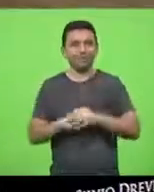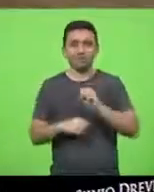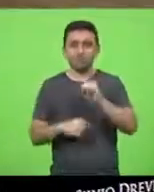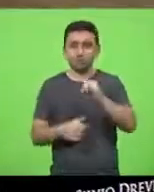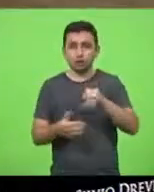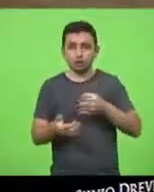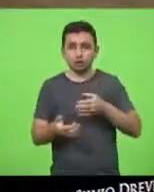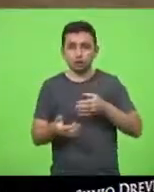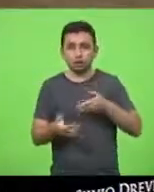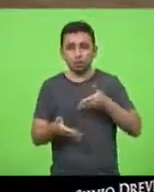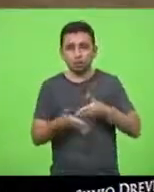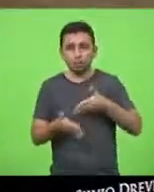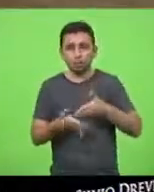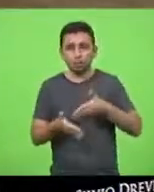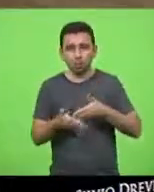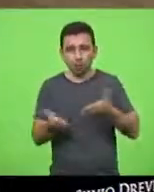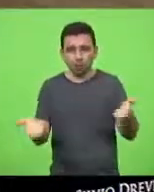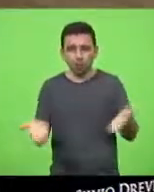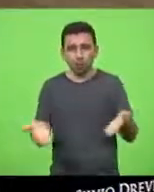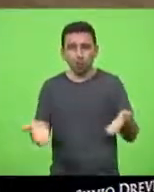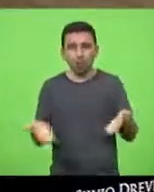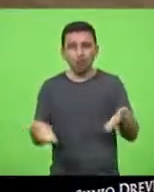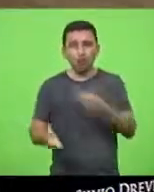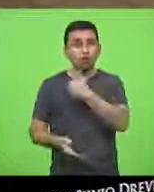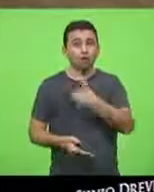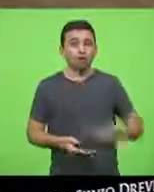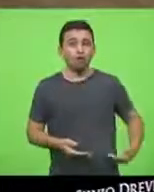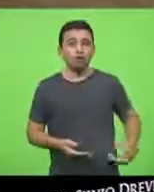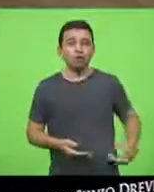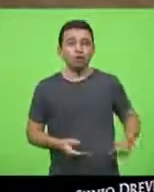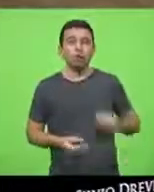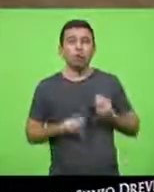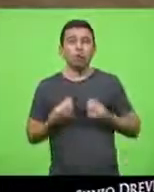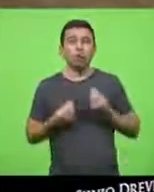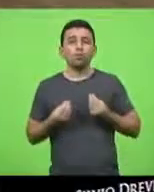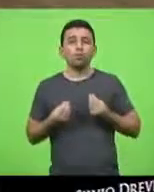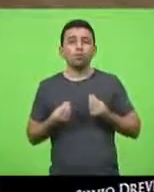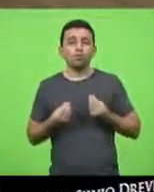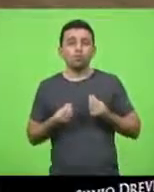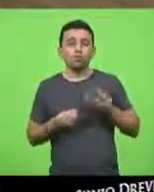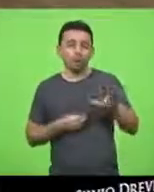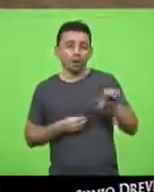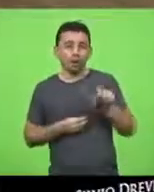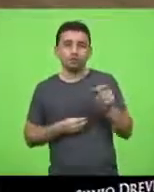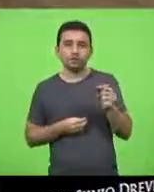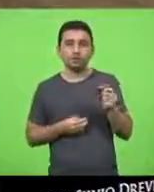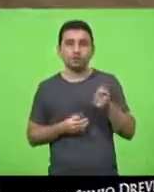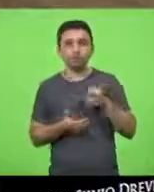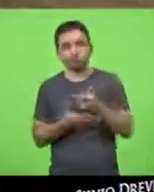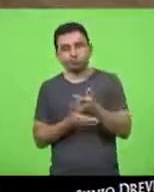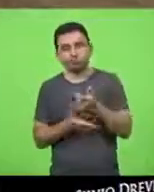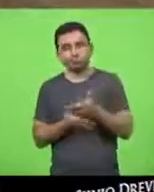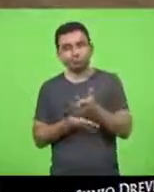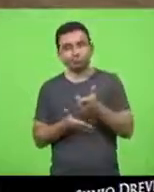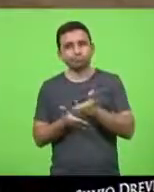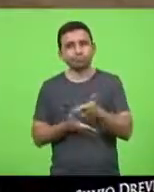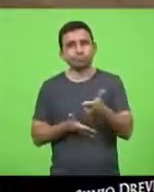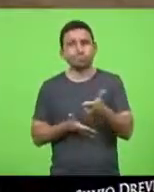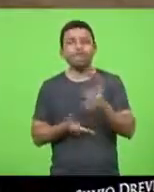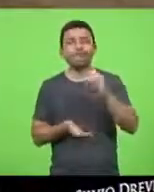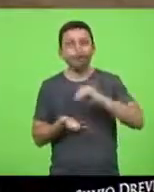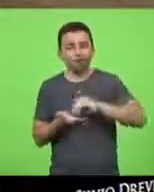esse projeto de decreto legislativo, o governo do Estado terá que tirar esses recursos e continuar pagando. O que vai fazer